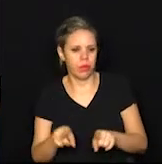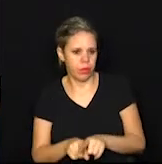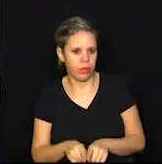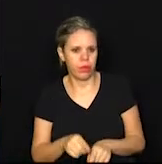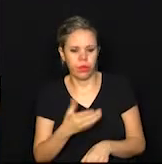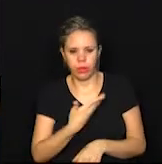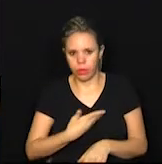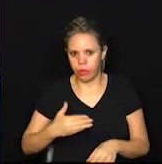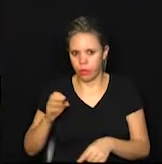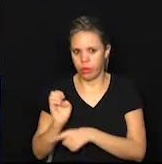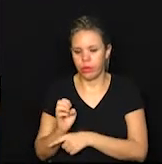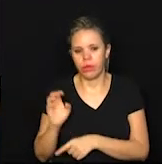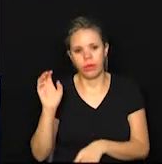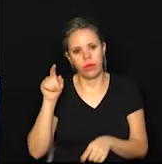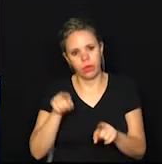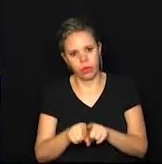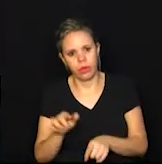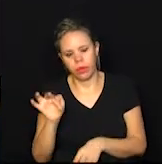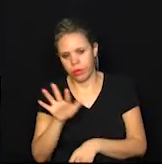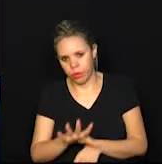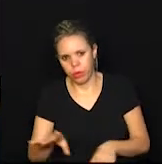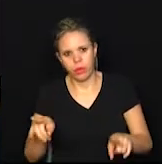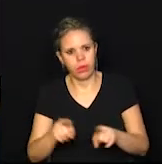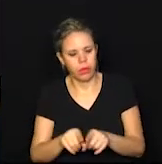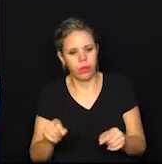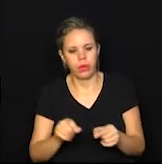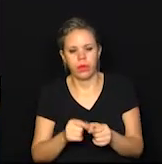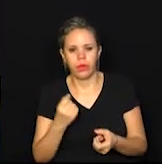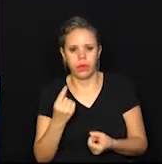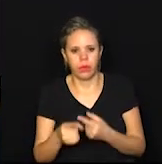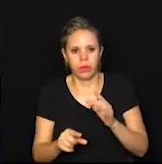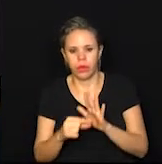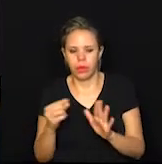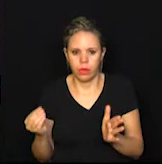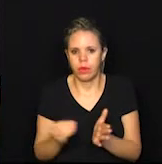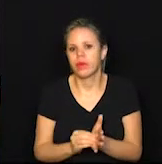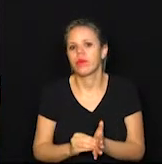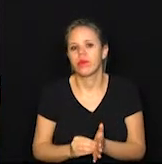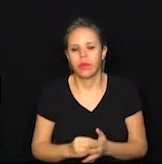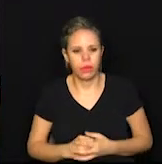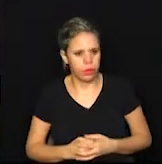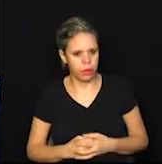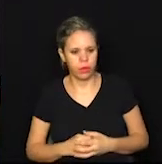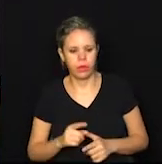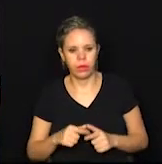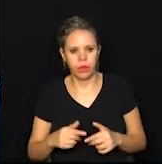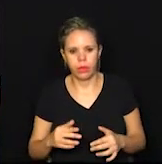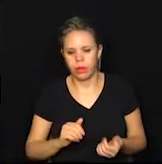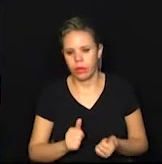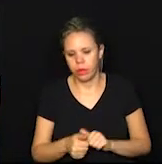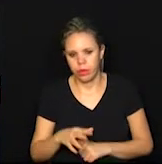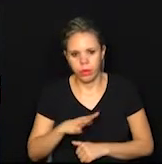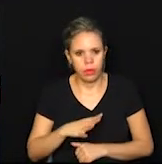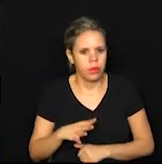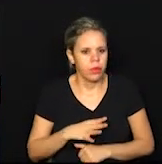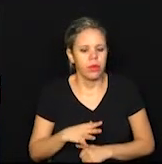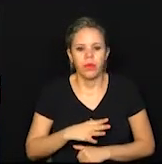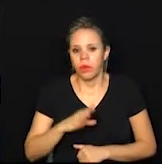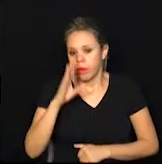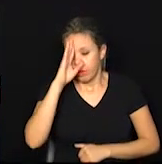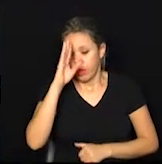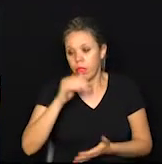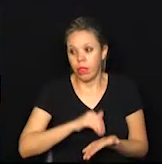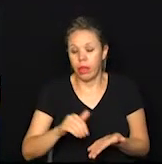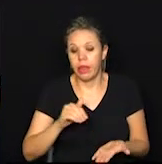principalmente. O governo federal também tem feito algumas emendas em algumas equipamentos esportivos da cidade, principalmente da